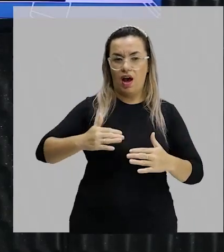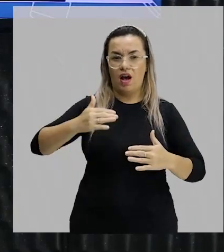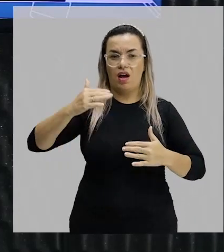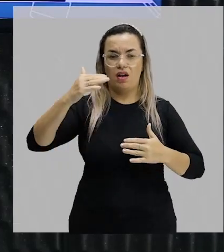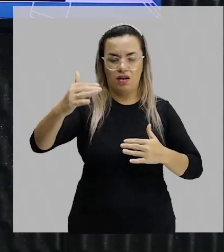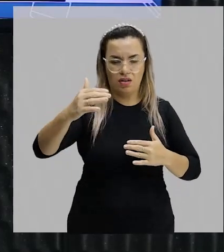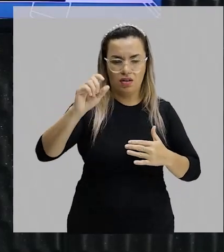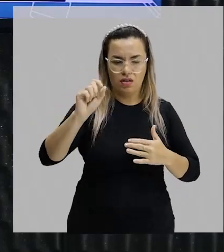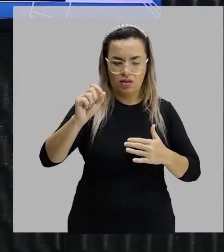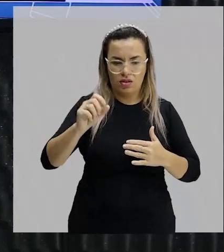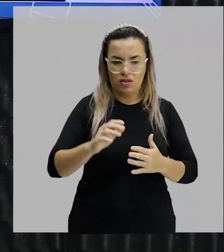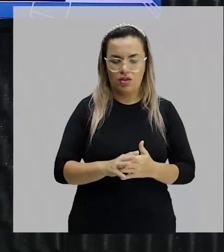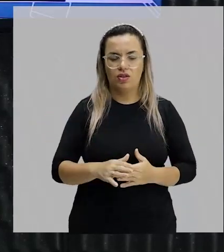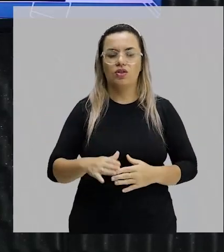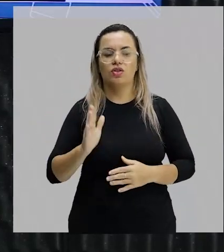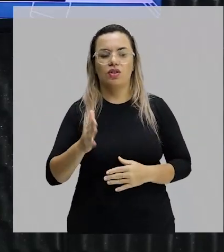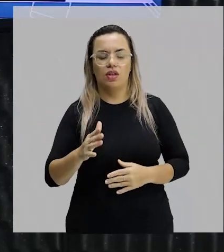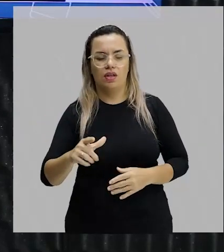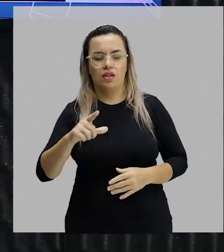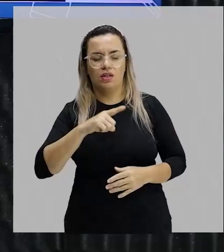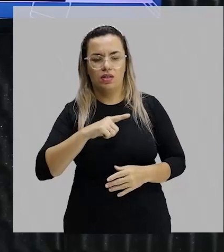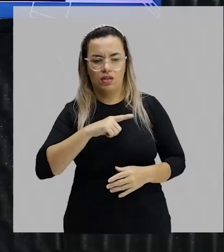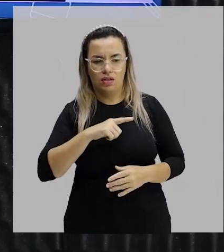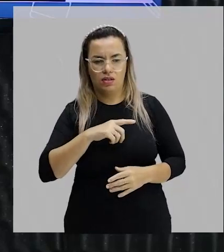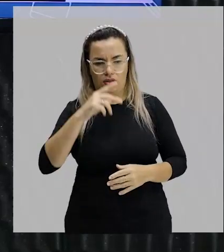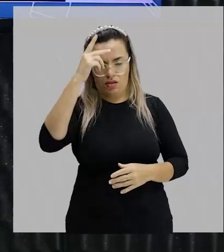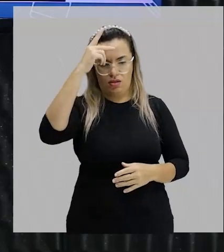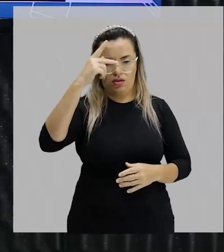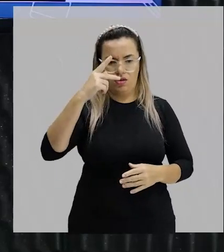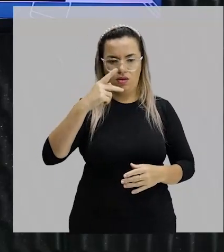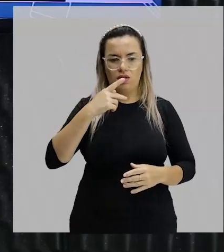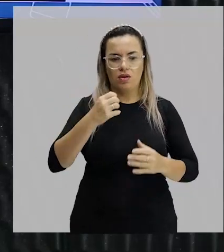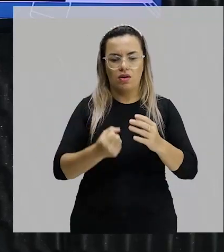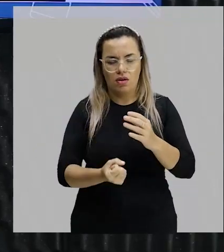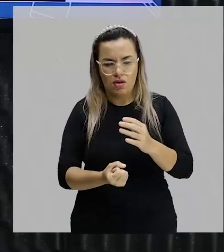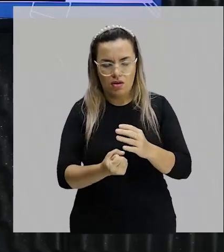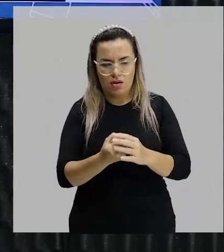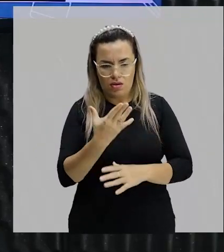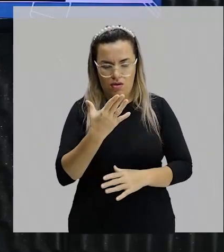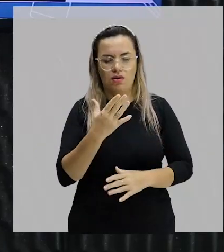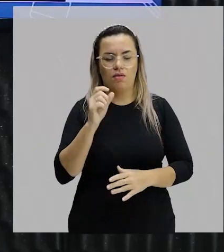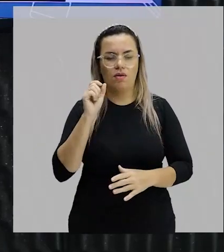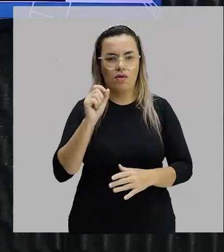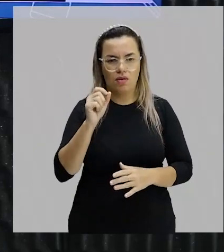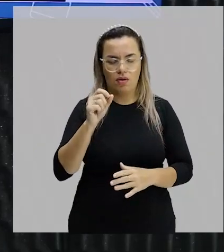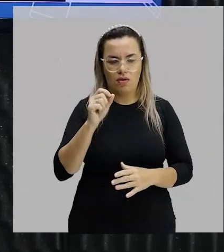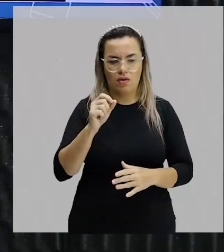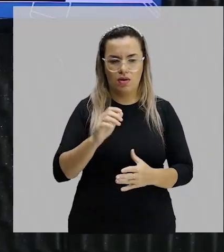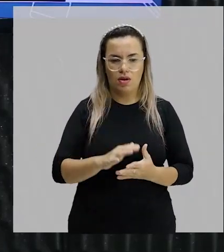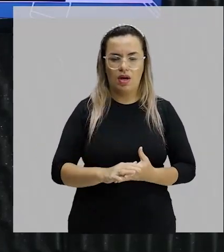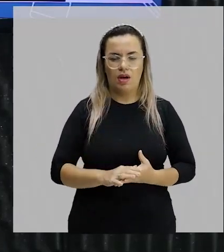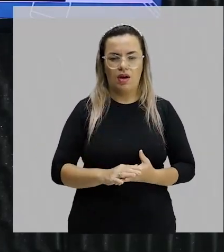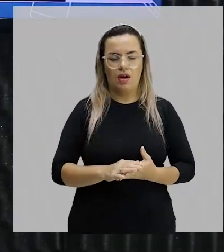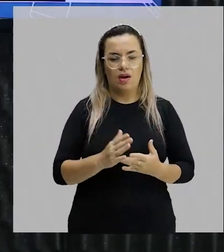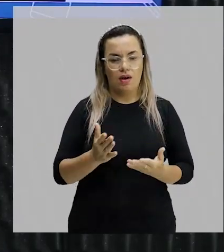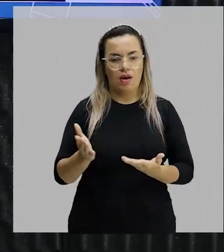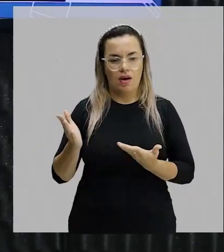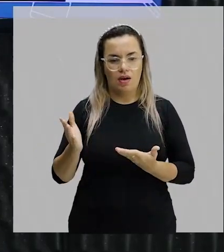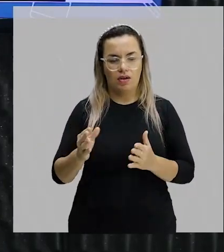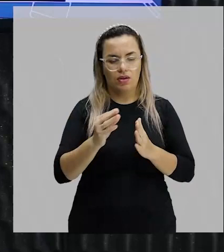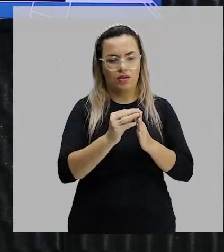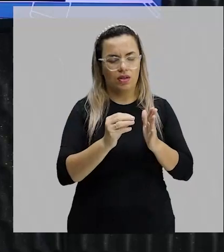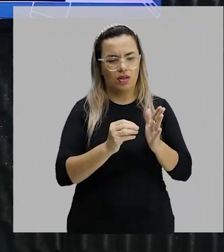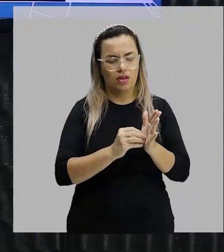de personagem, caracterização, montagem. Aqui é uma pincelada do geral. Pensem nisso quando vocês começarem a trabalhar e vale muito a